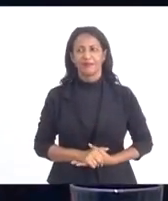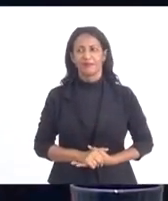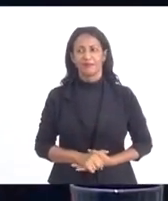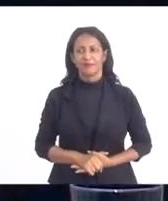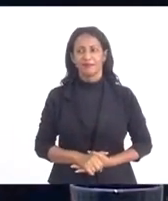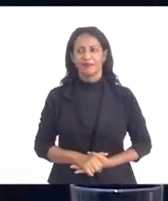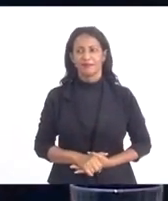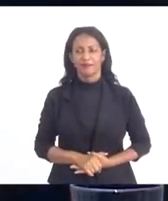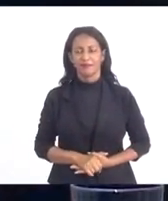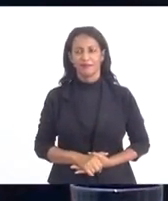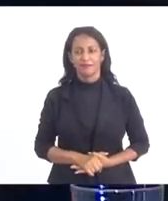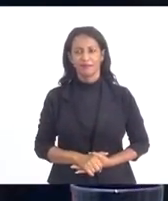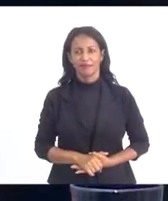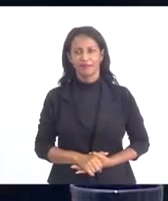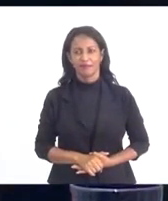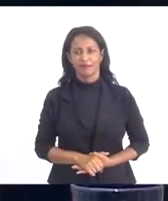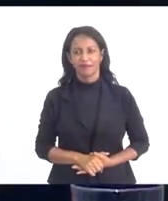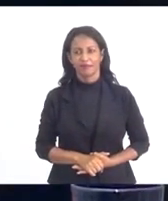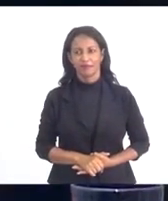Bem,